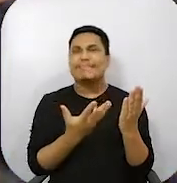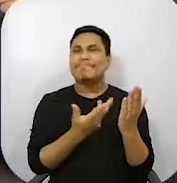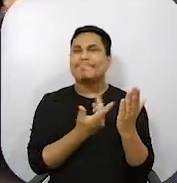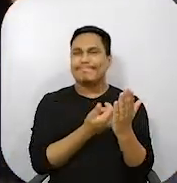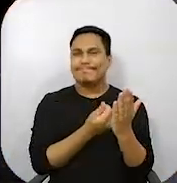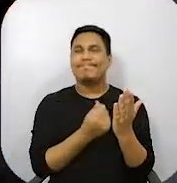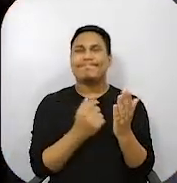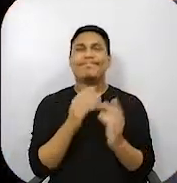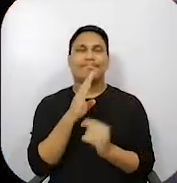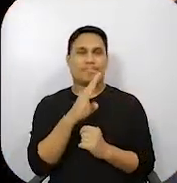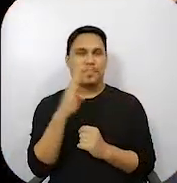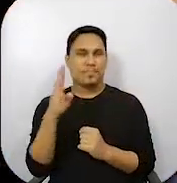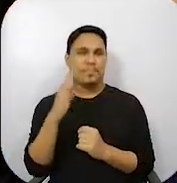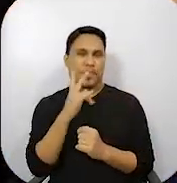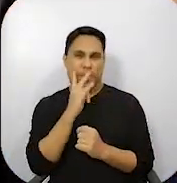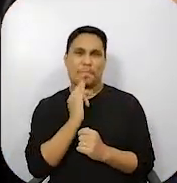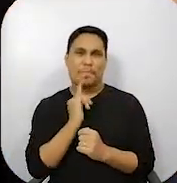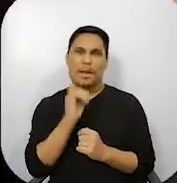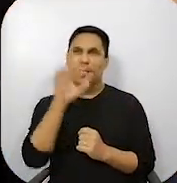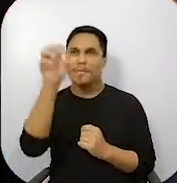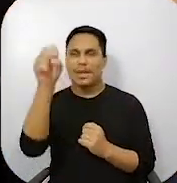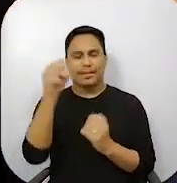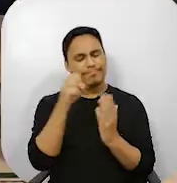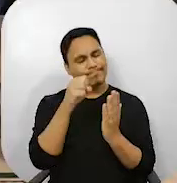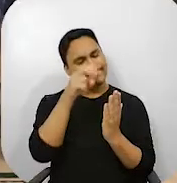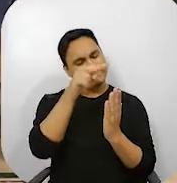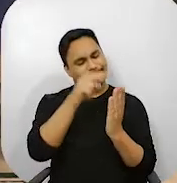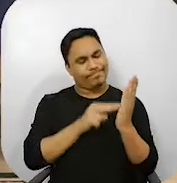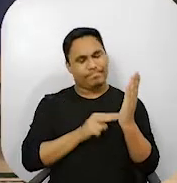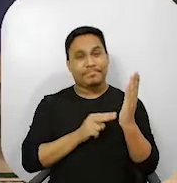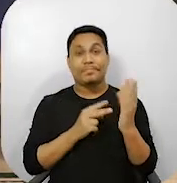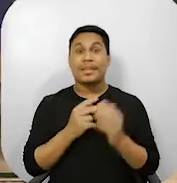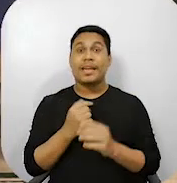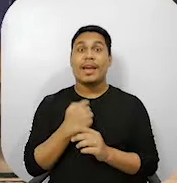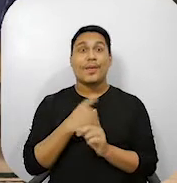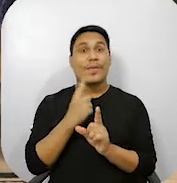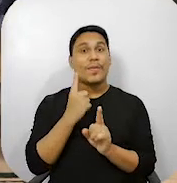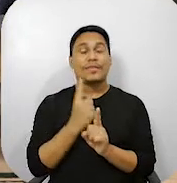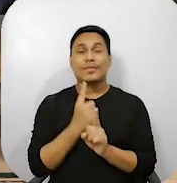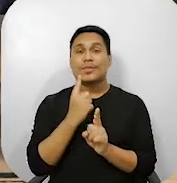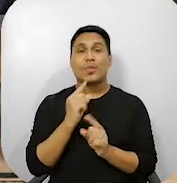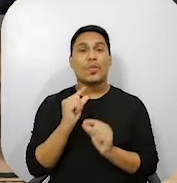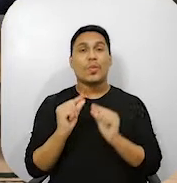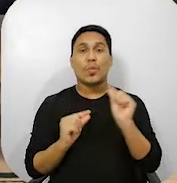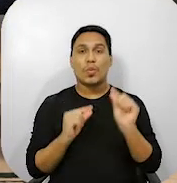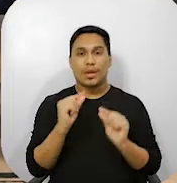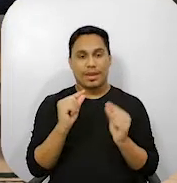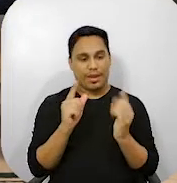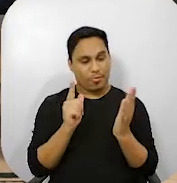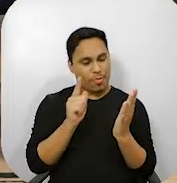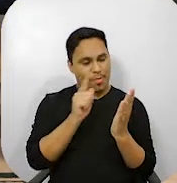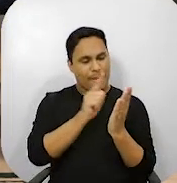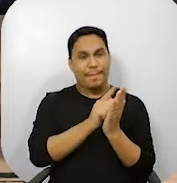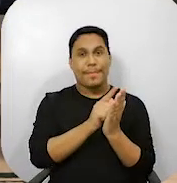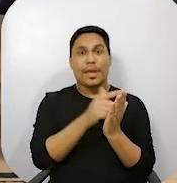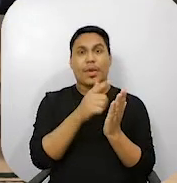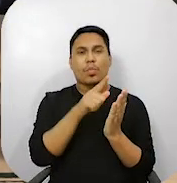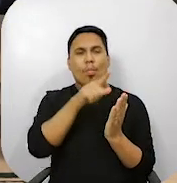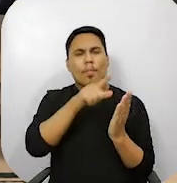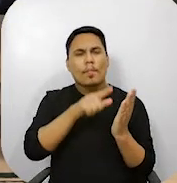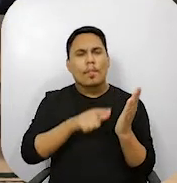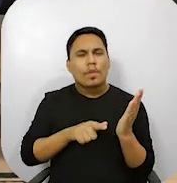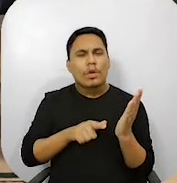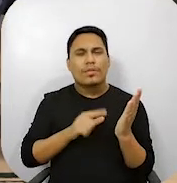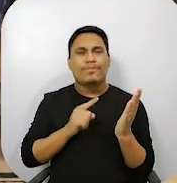lá e descobri que o papel em branco para mim era um divã